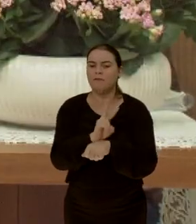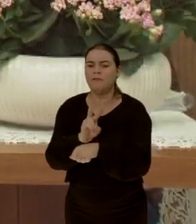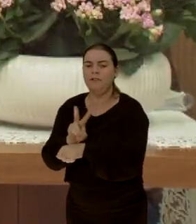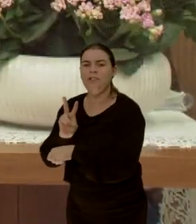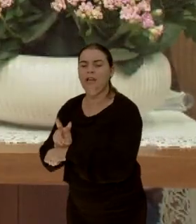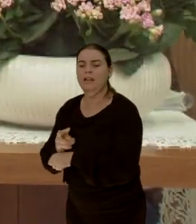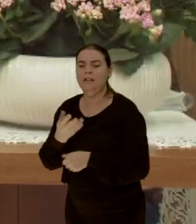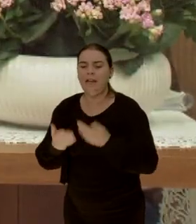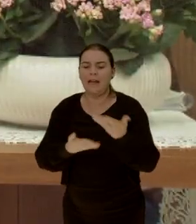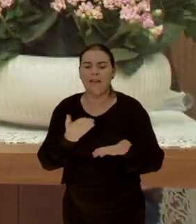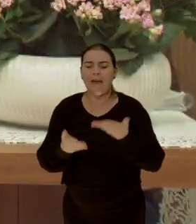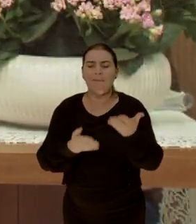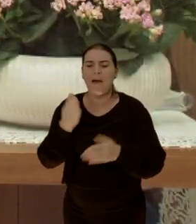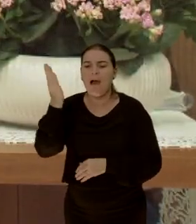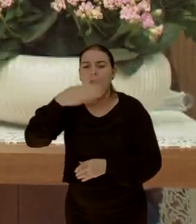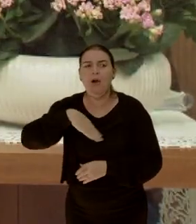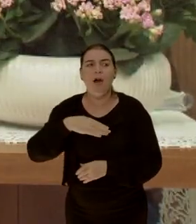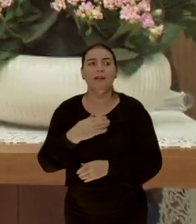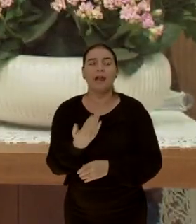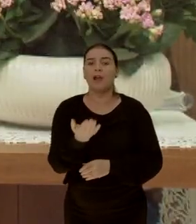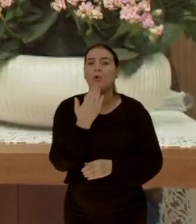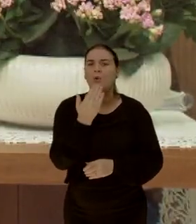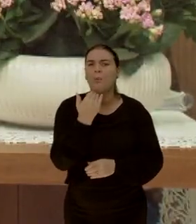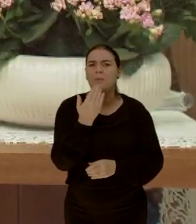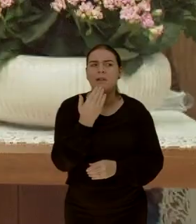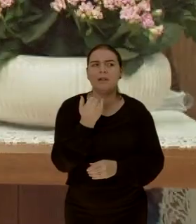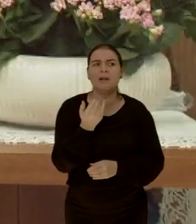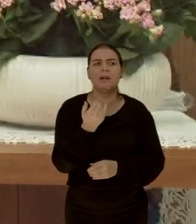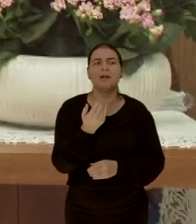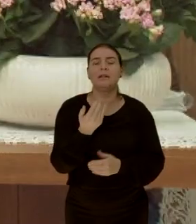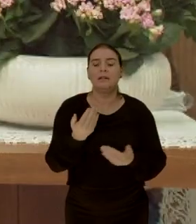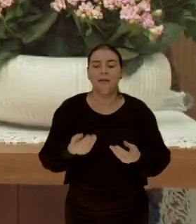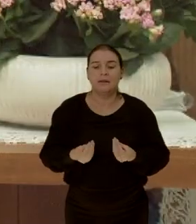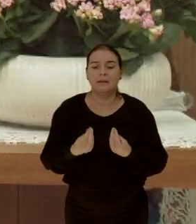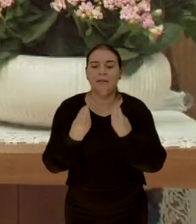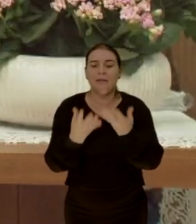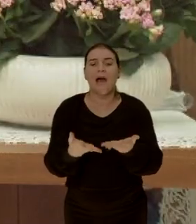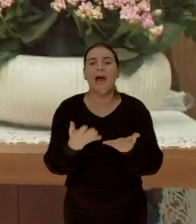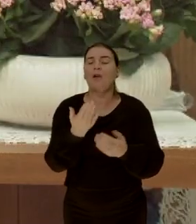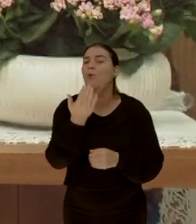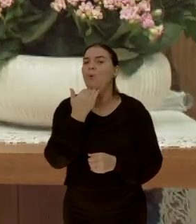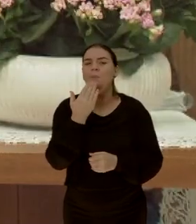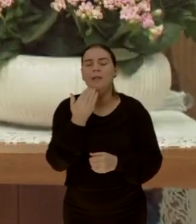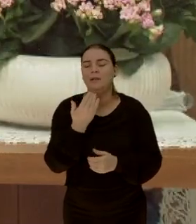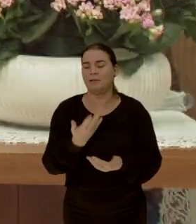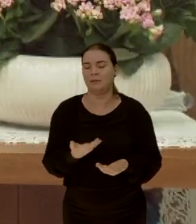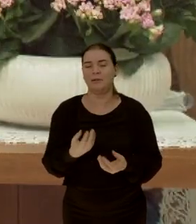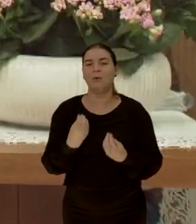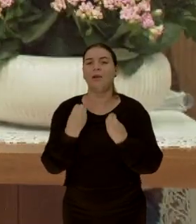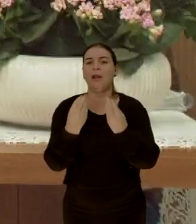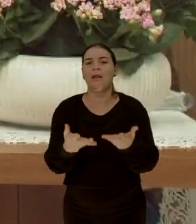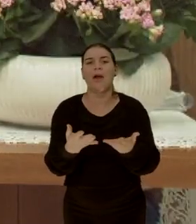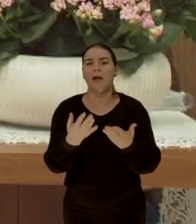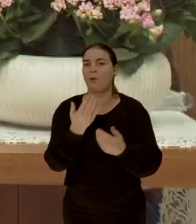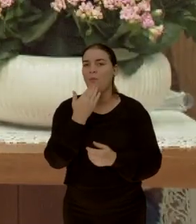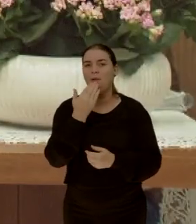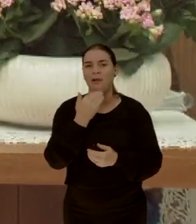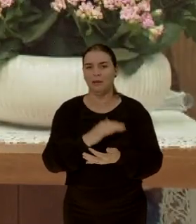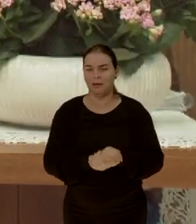Até comida ele não queria distribuir comida. Meus irmãos, uma